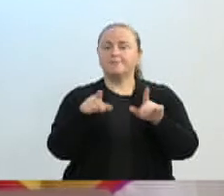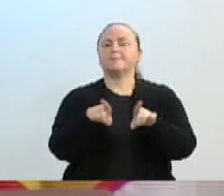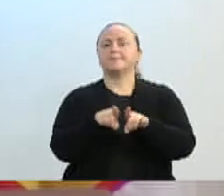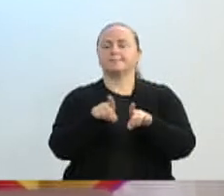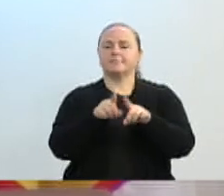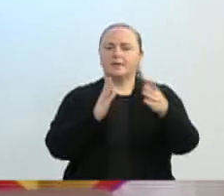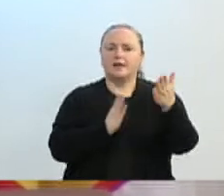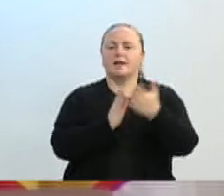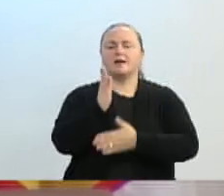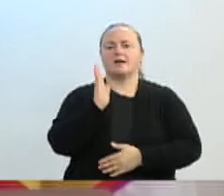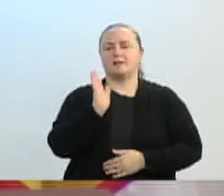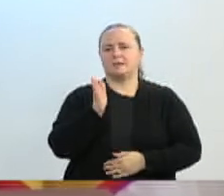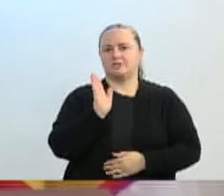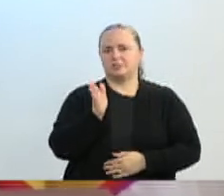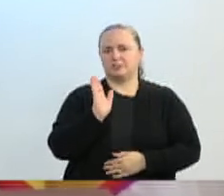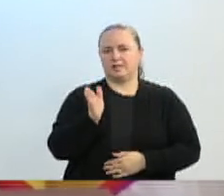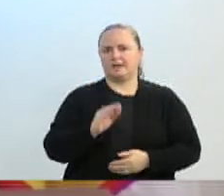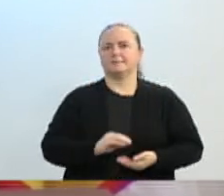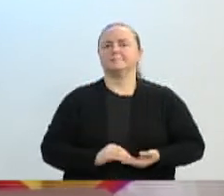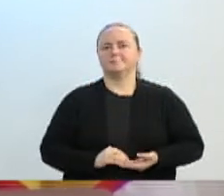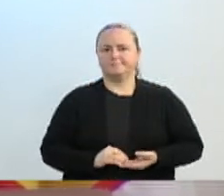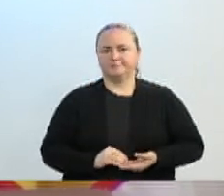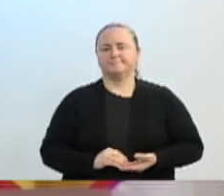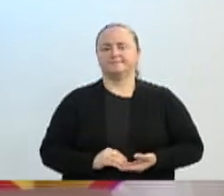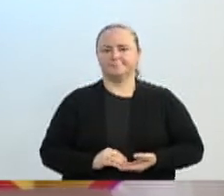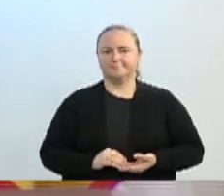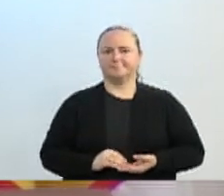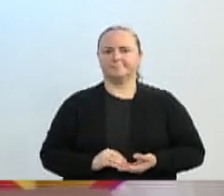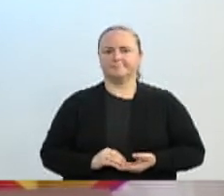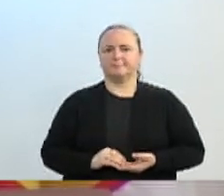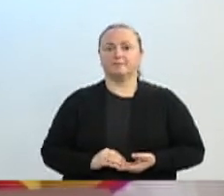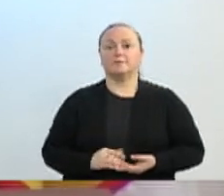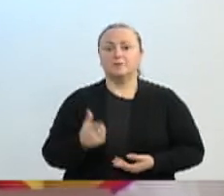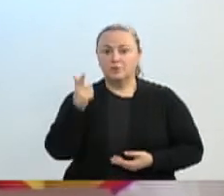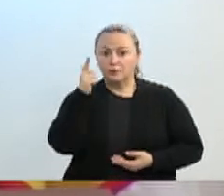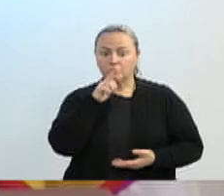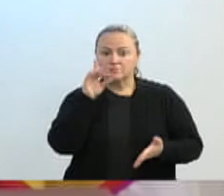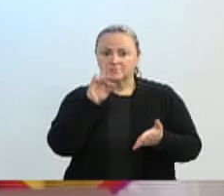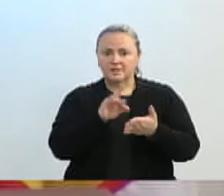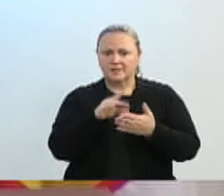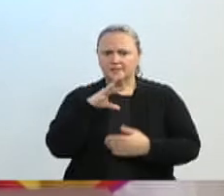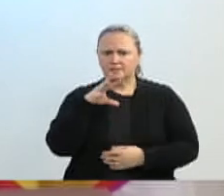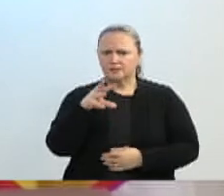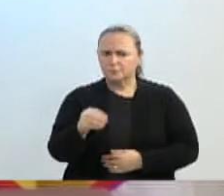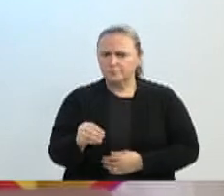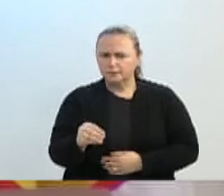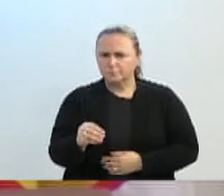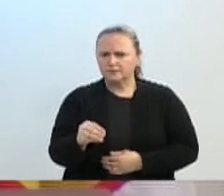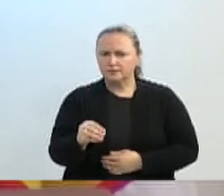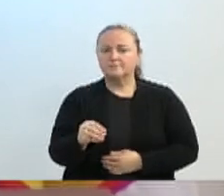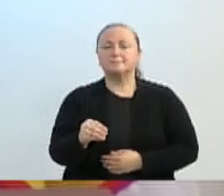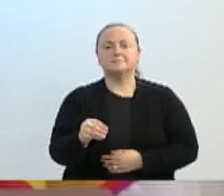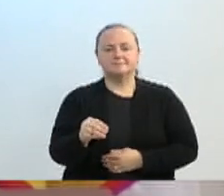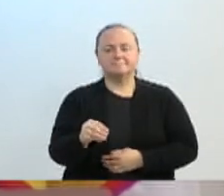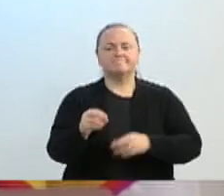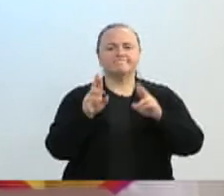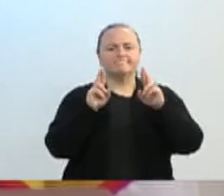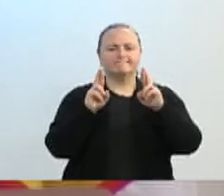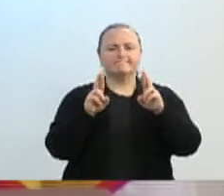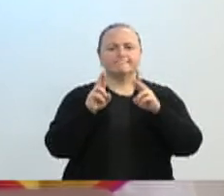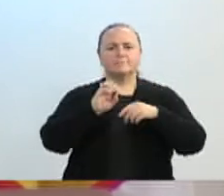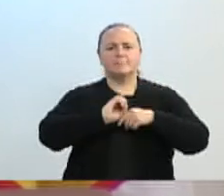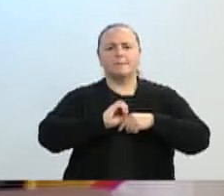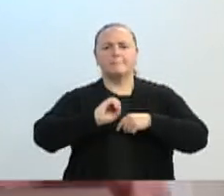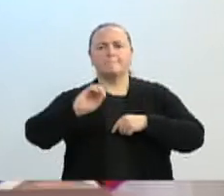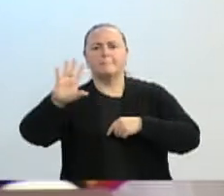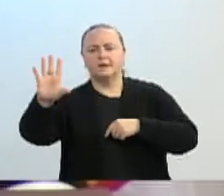aprovados. Caso consigamos a sua aprovação em todas as 14 unidades da federação necessárias, estaremos enviando ao